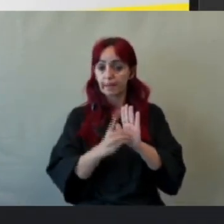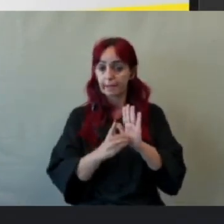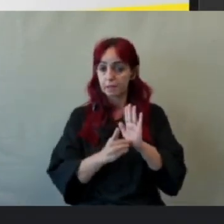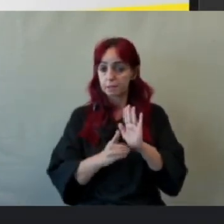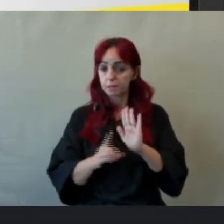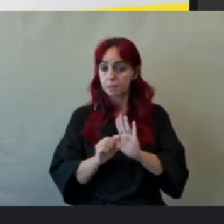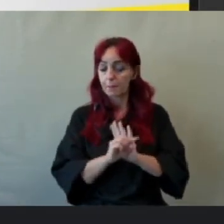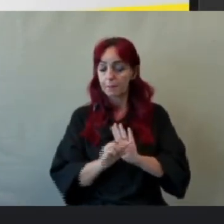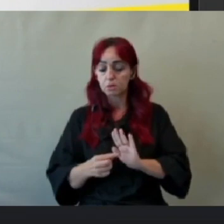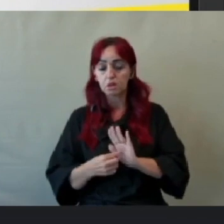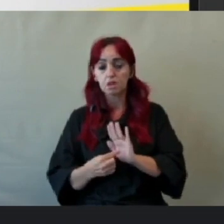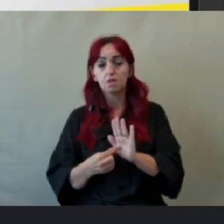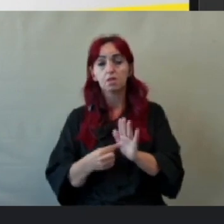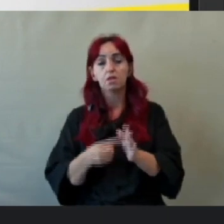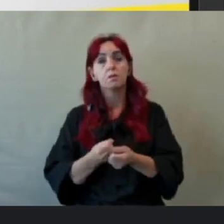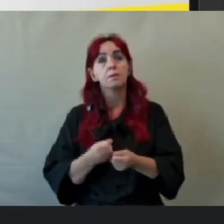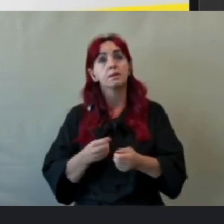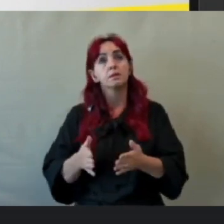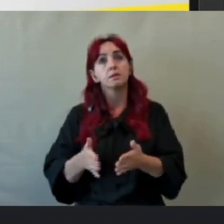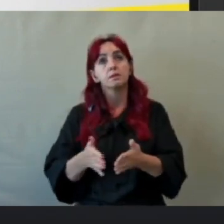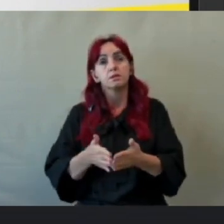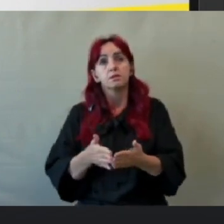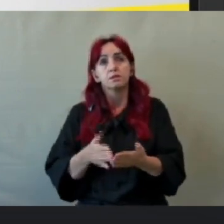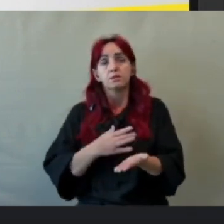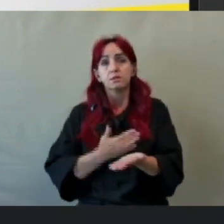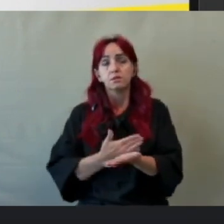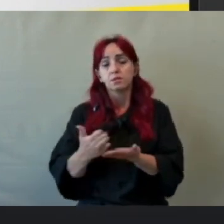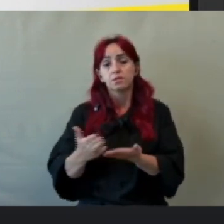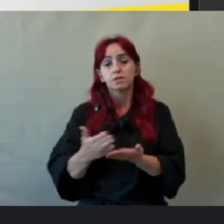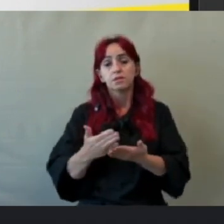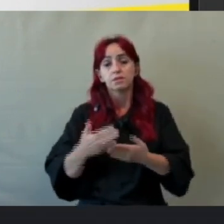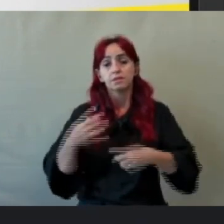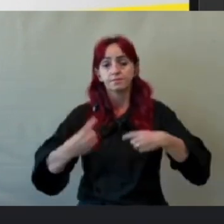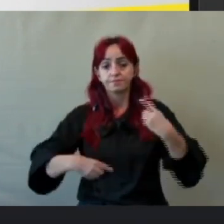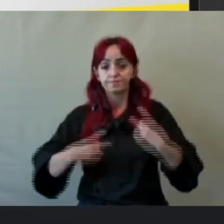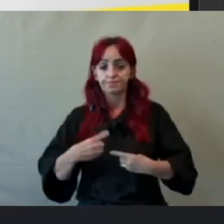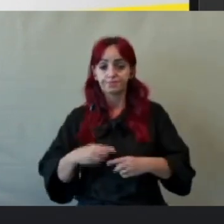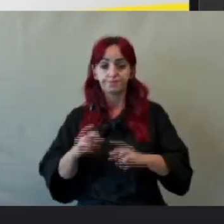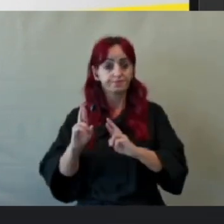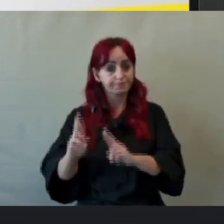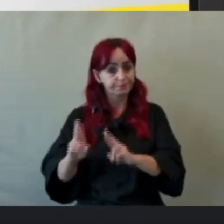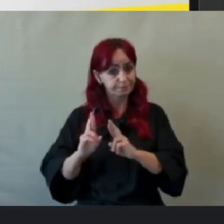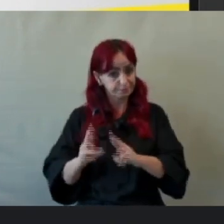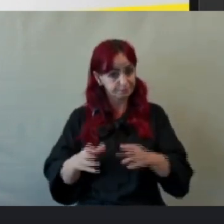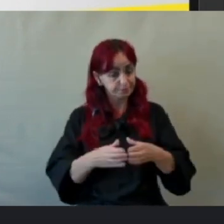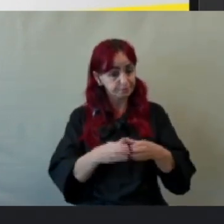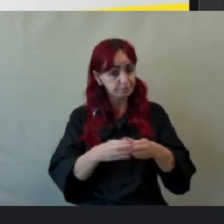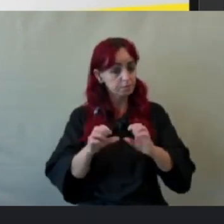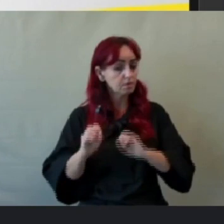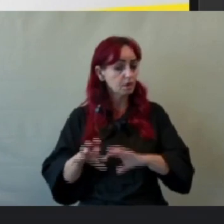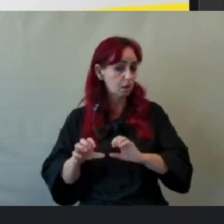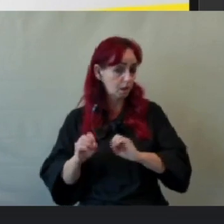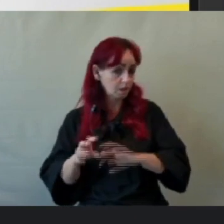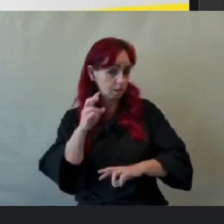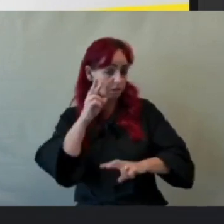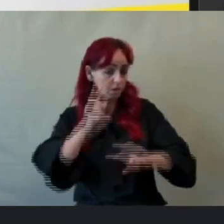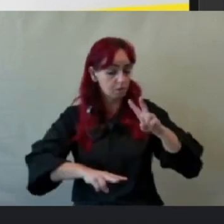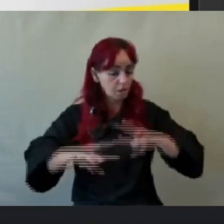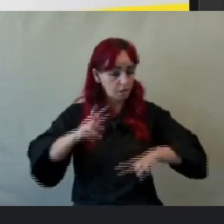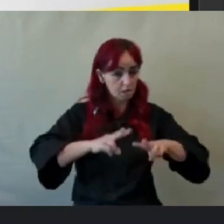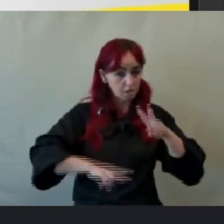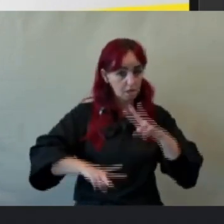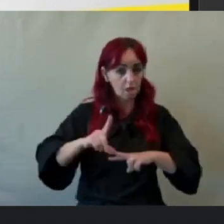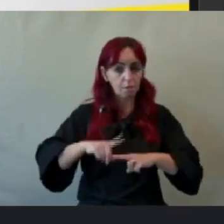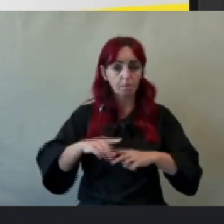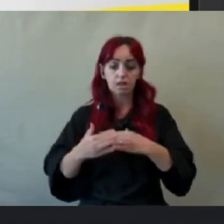para iniciar o debate na Câmara Municipal. A gente espera que, na Comissão de Educação, que eu acredito que ele venha para ser analisado, a gente possa dar